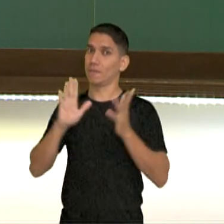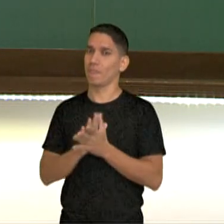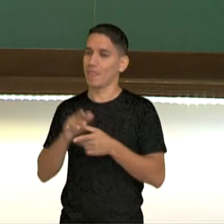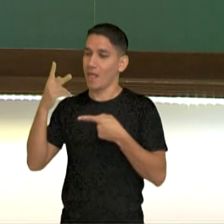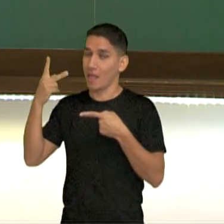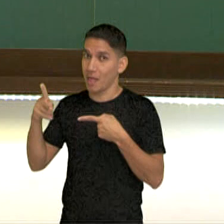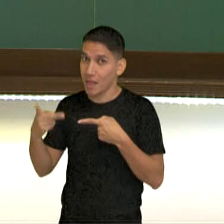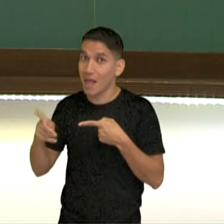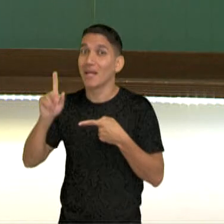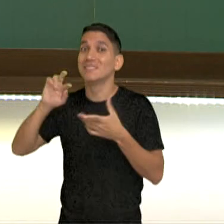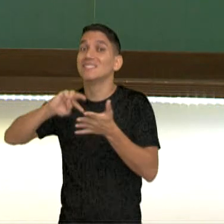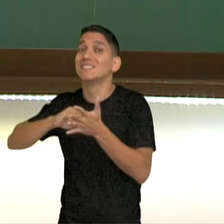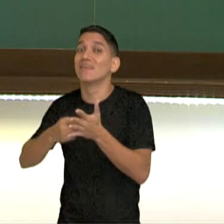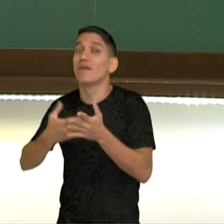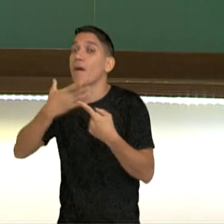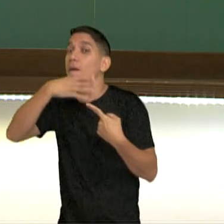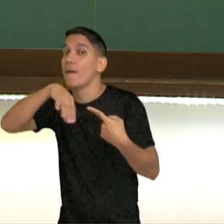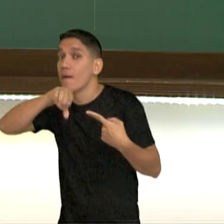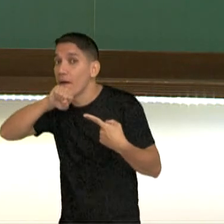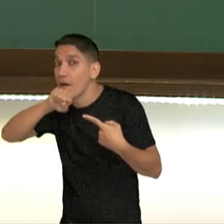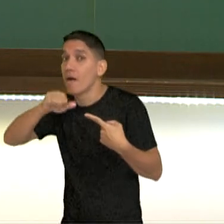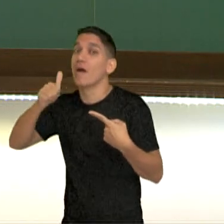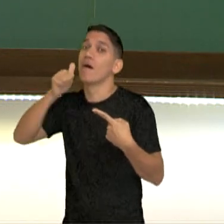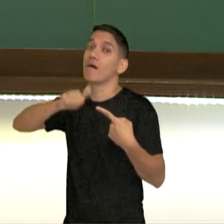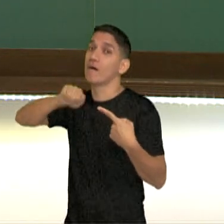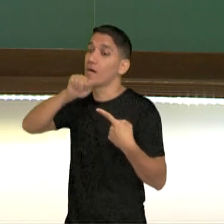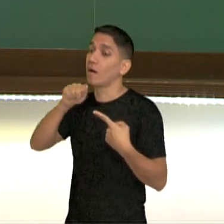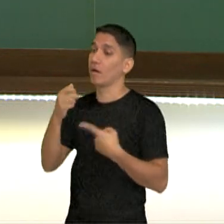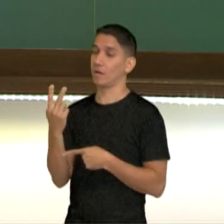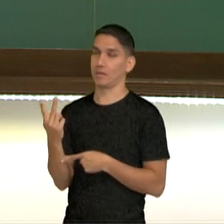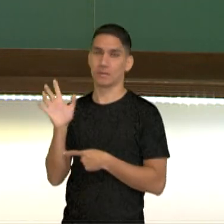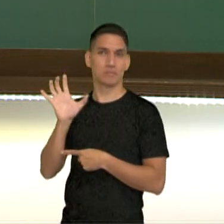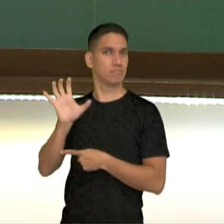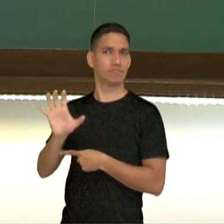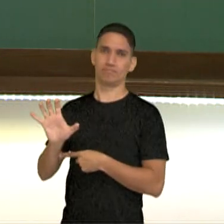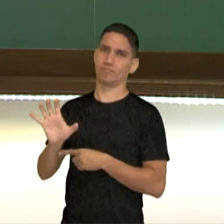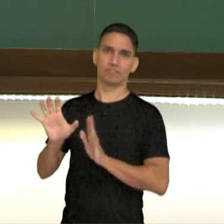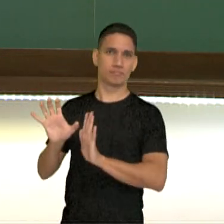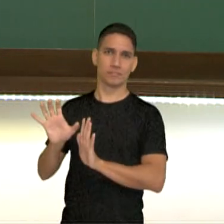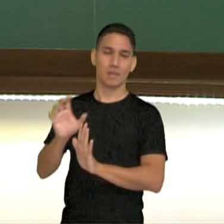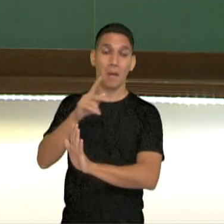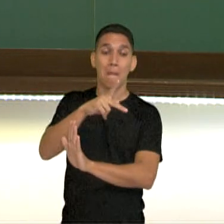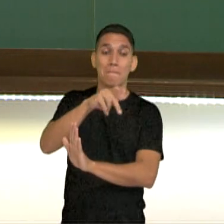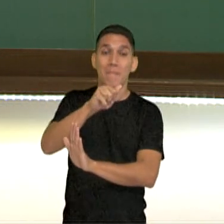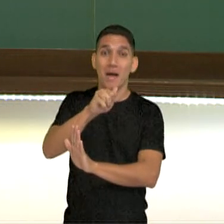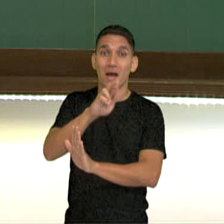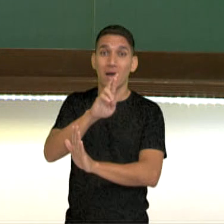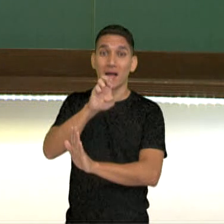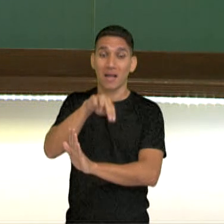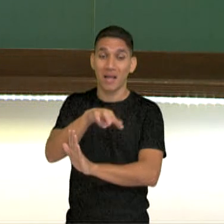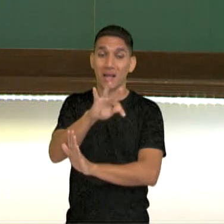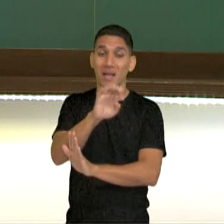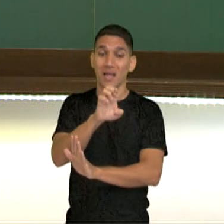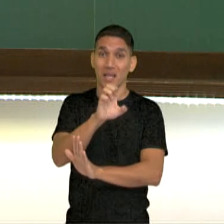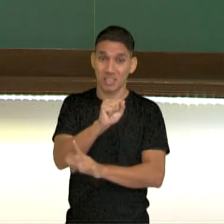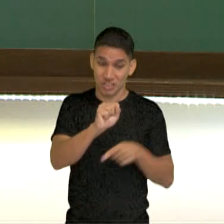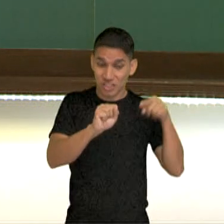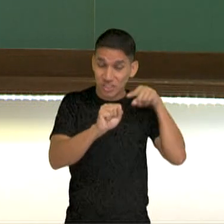significa pais, o pai ou a mãe, certo? E parentes em inglês é a